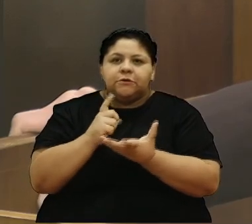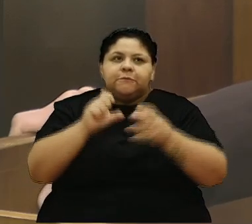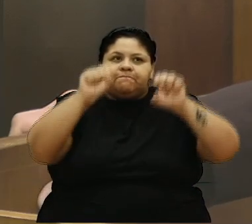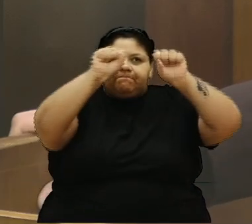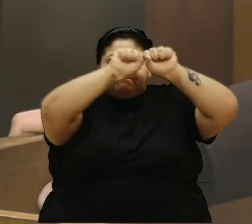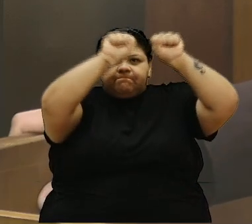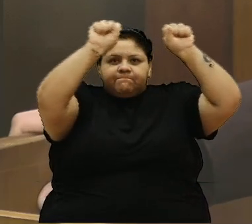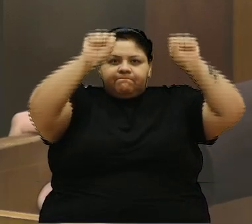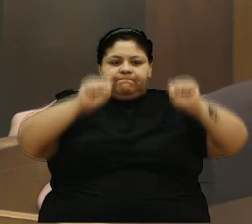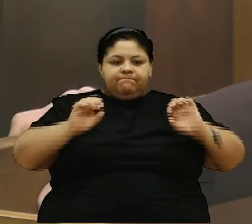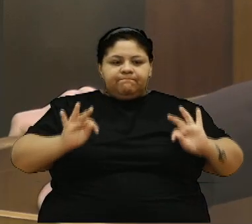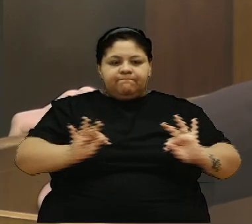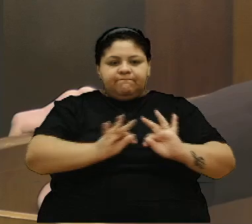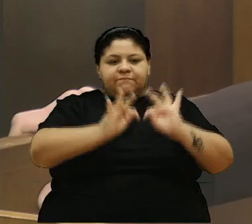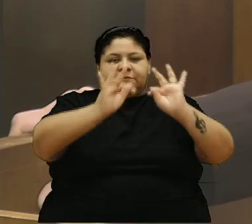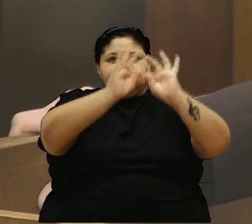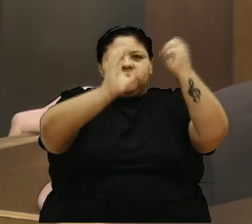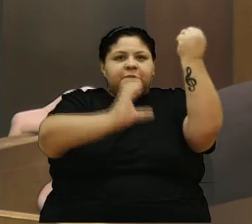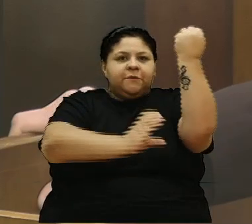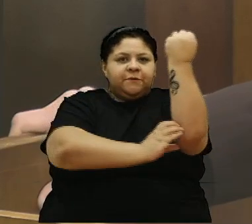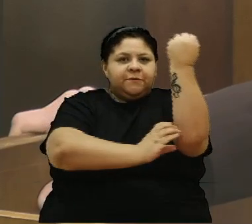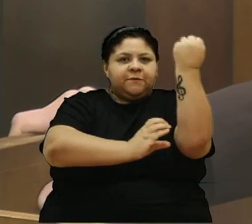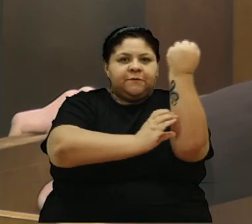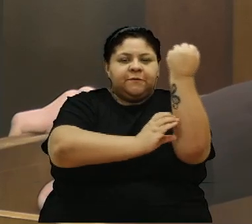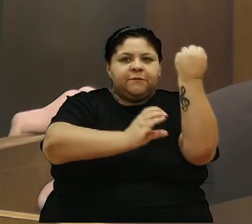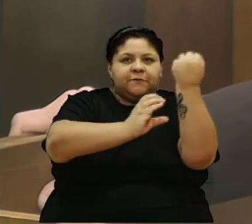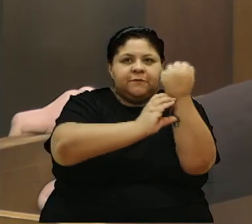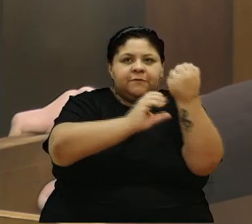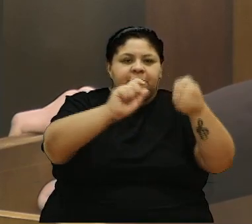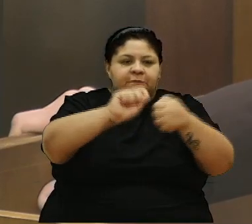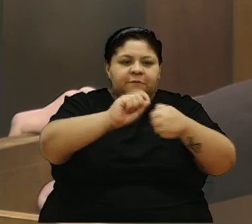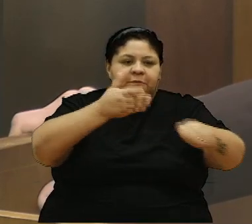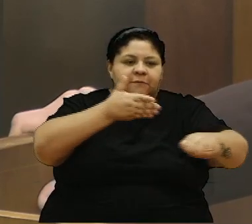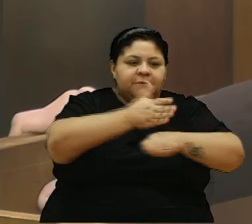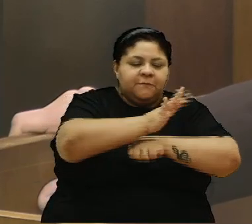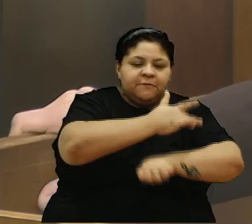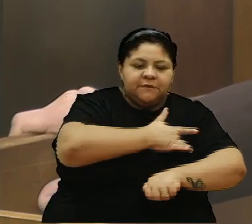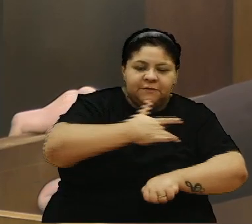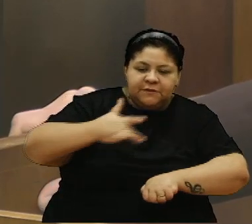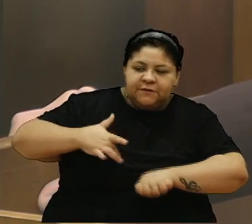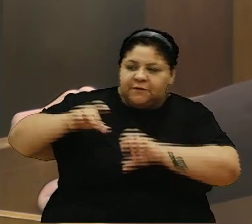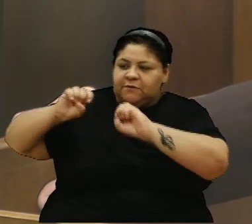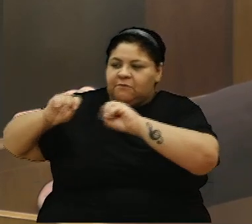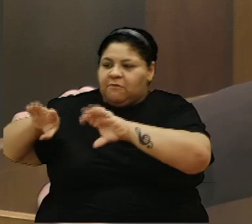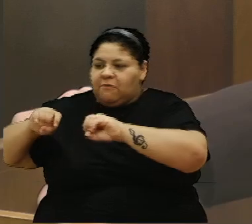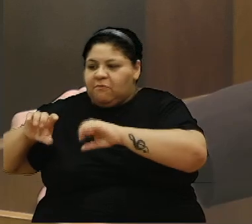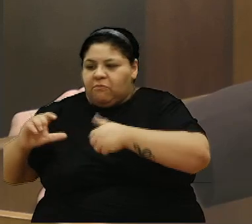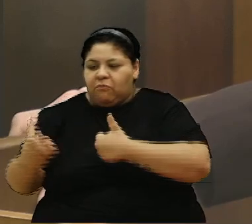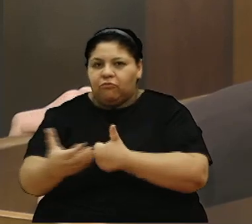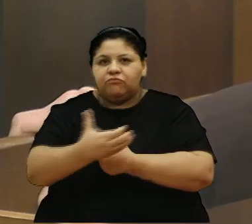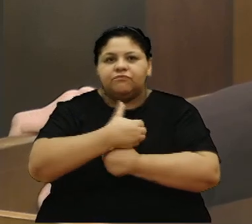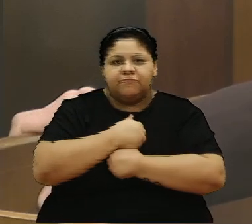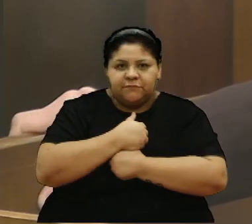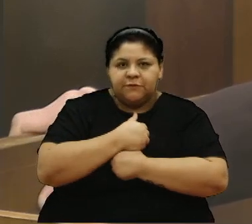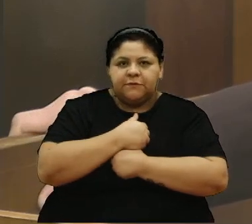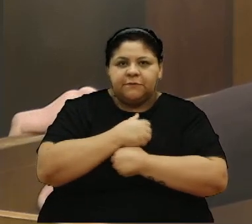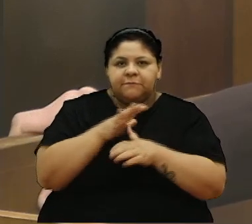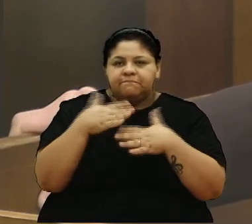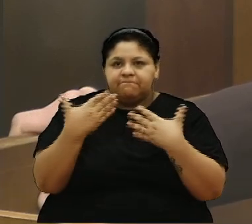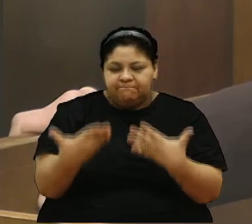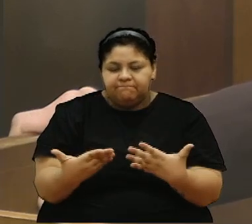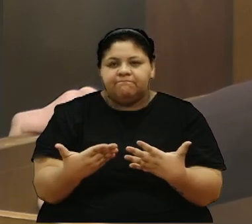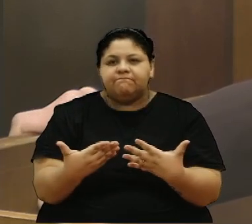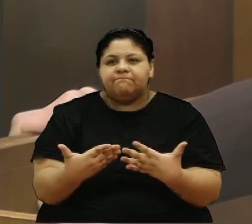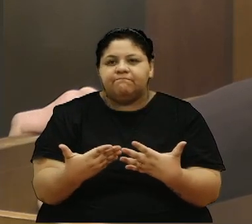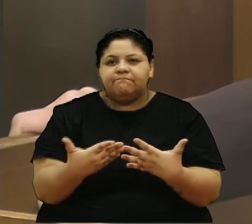sistema técnico, burocrático, que envolve saúde, envolve educação, envolve conselho tutelar, enfim,